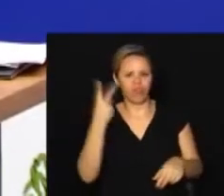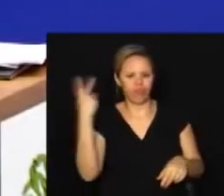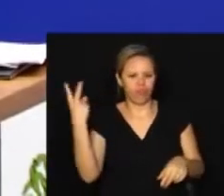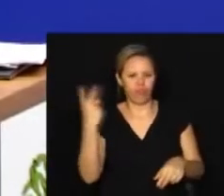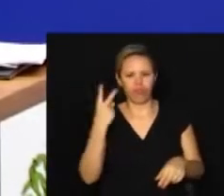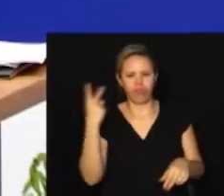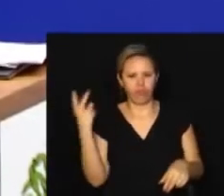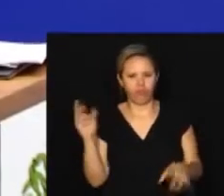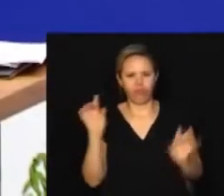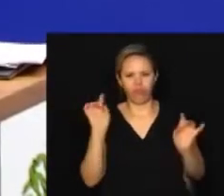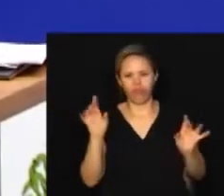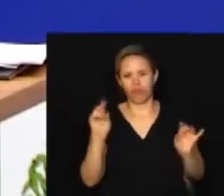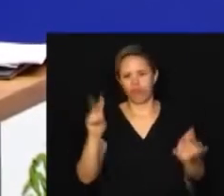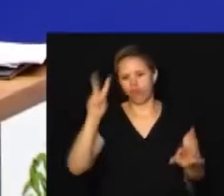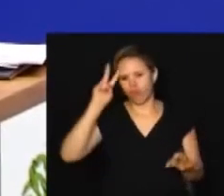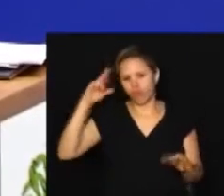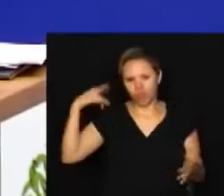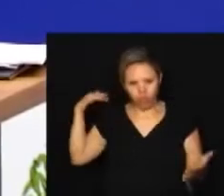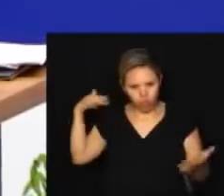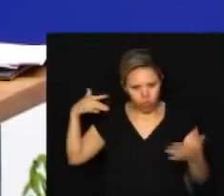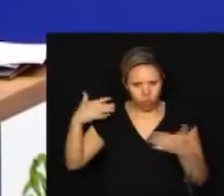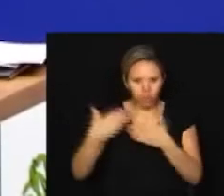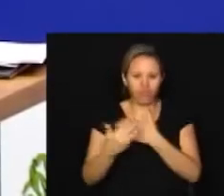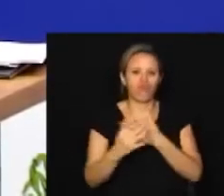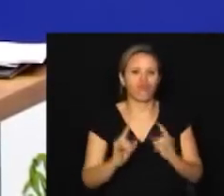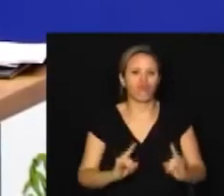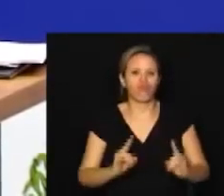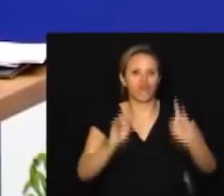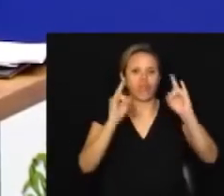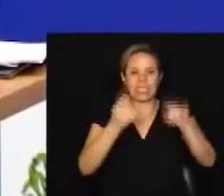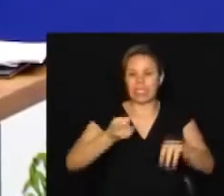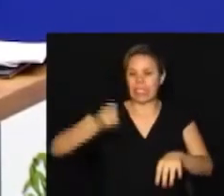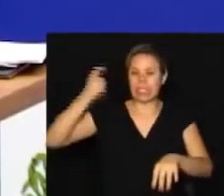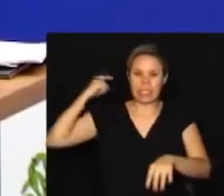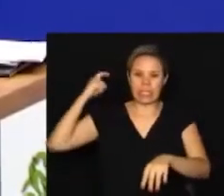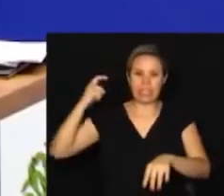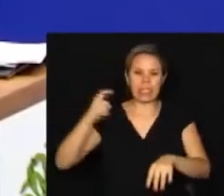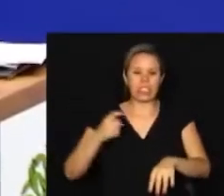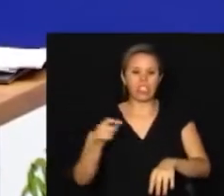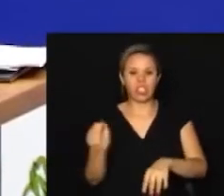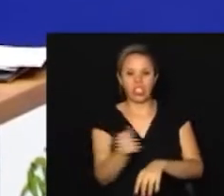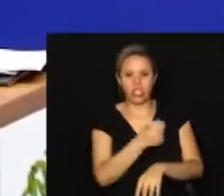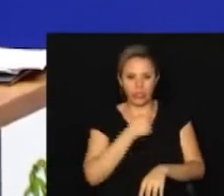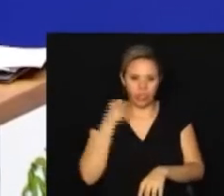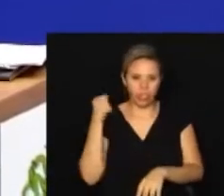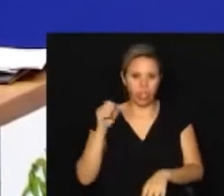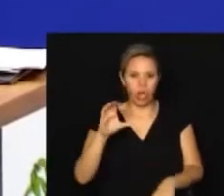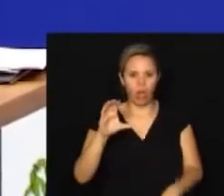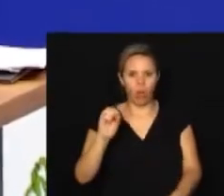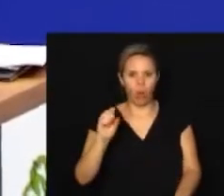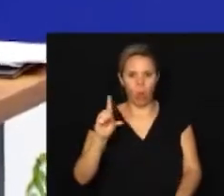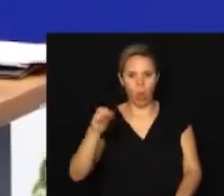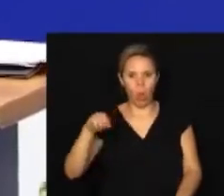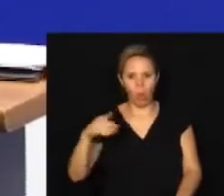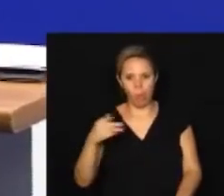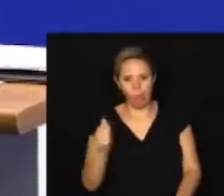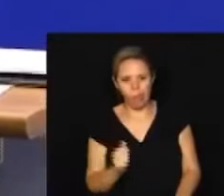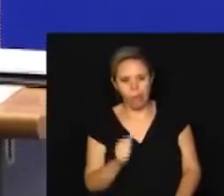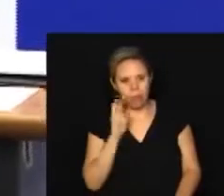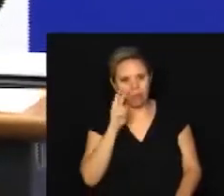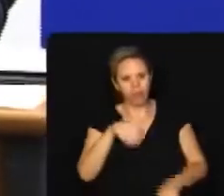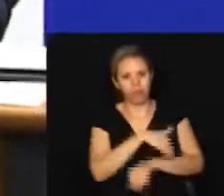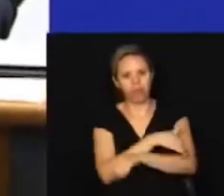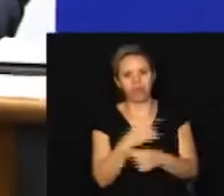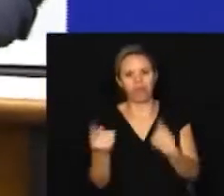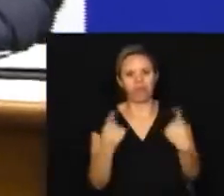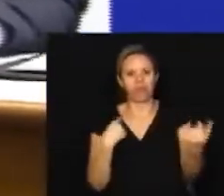histórico também. É o prédio da antiga cervejaria Colúmbia, localizado na Avenida Andrade Neves. Vejam vocês lá, olha,